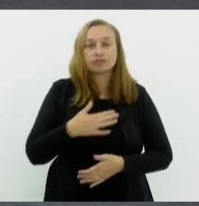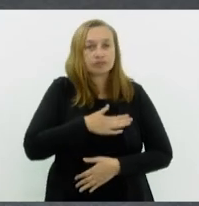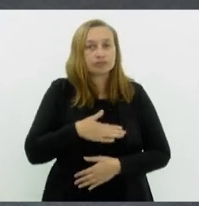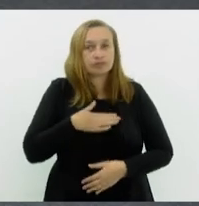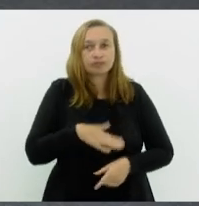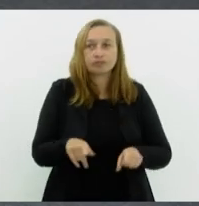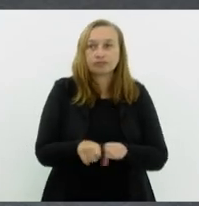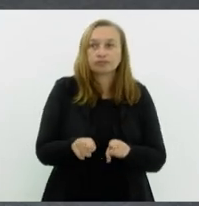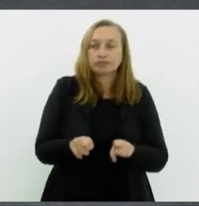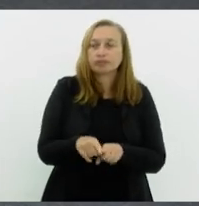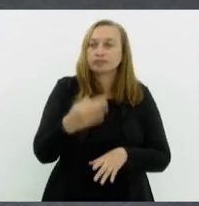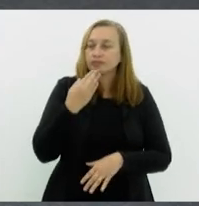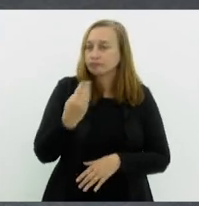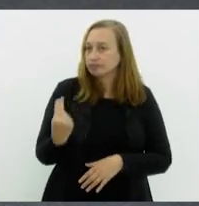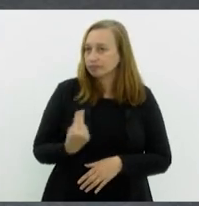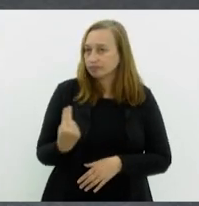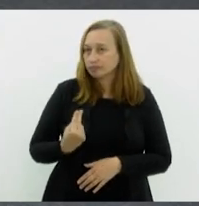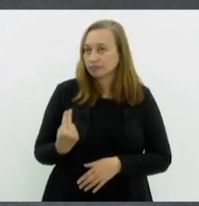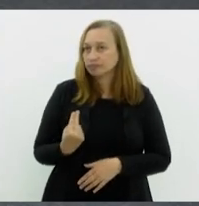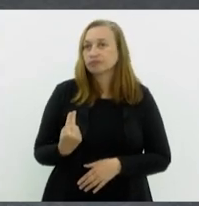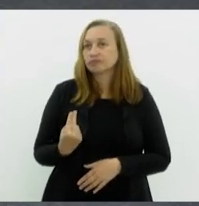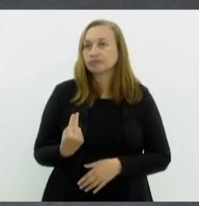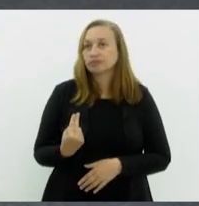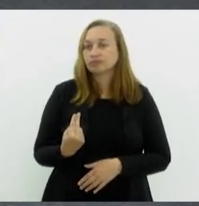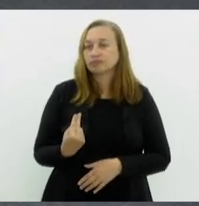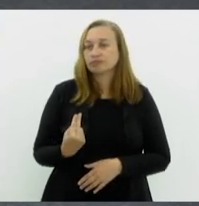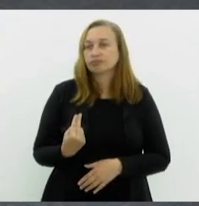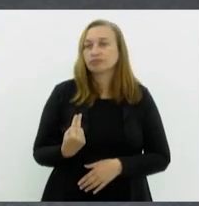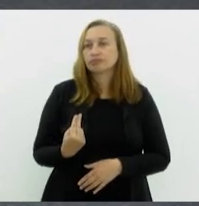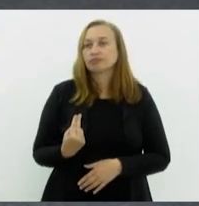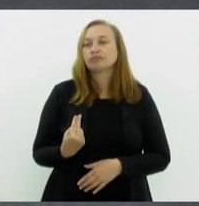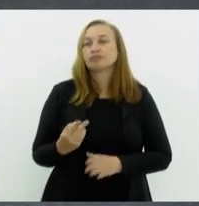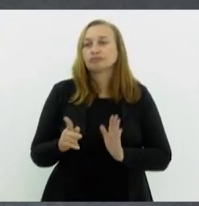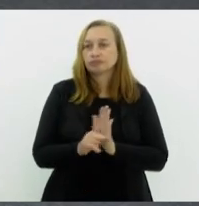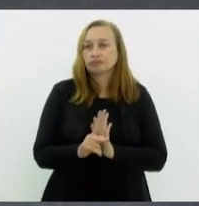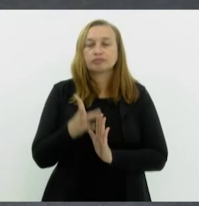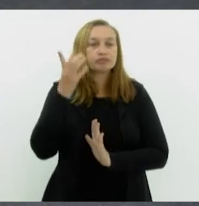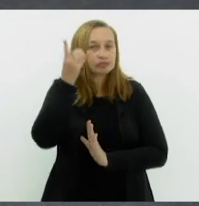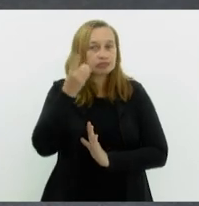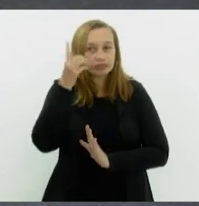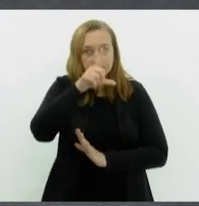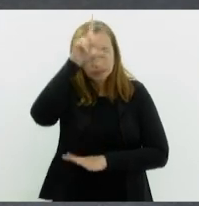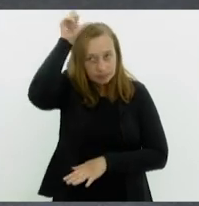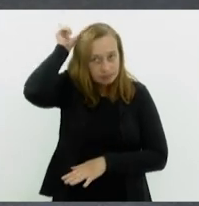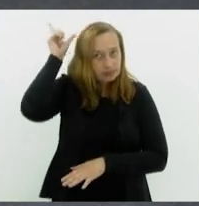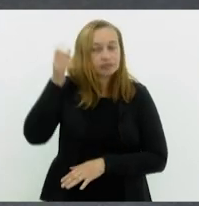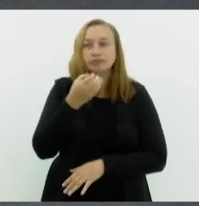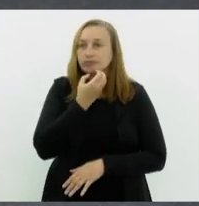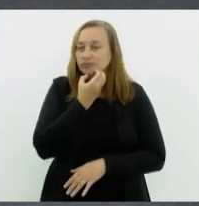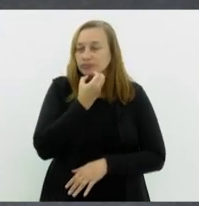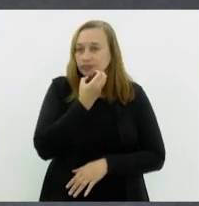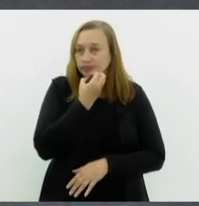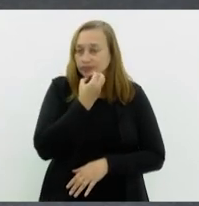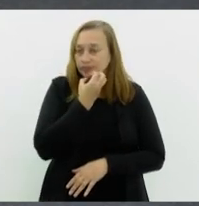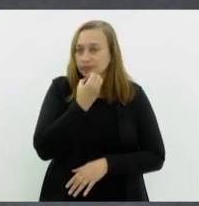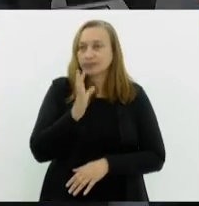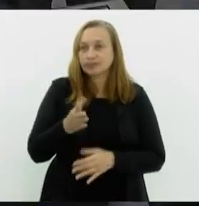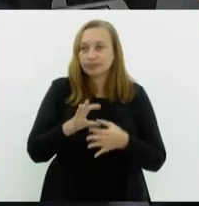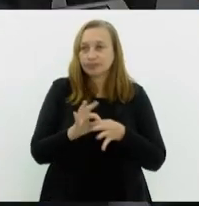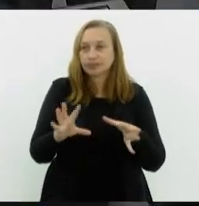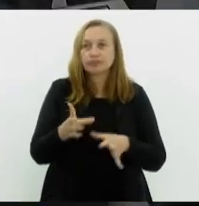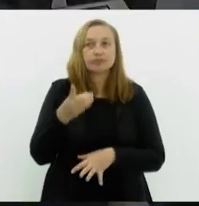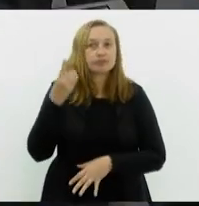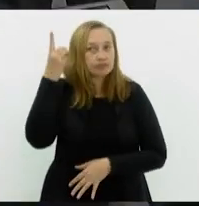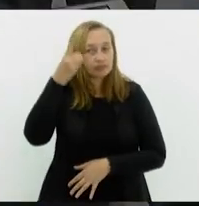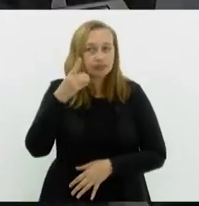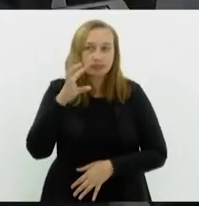de pedir aí a coautoria, colocar meu nome aí entre os autores desse projeto. Deputado Luiz Paulo concedeu. Deputado Luiz Paulo já autorizou. Então, deputado Tante.